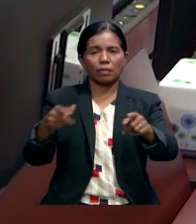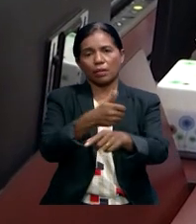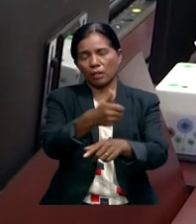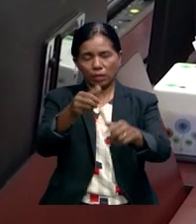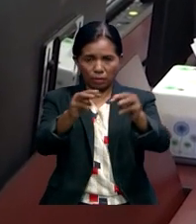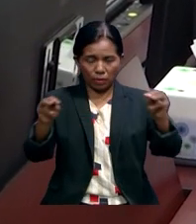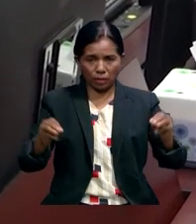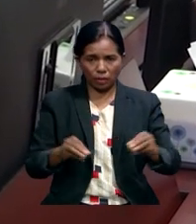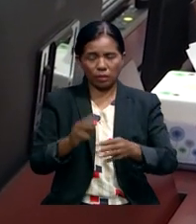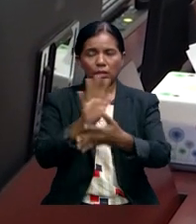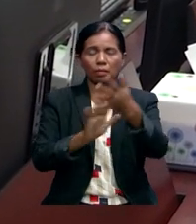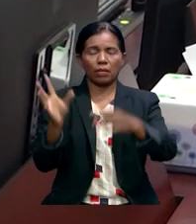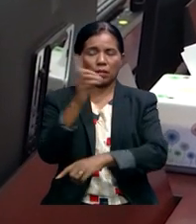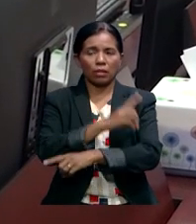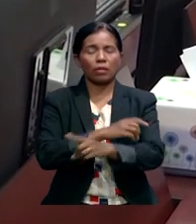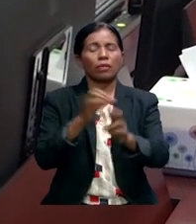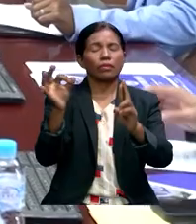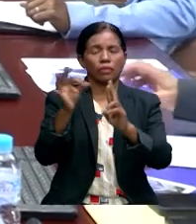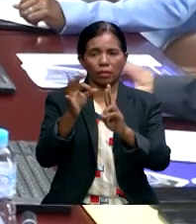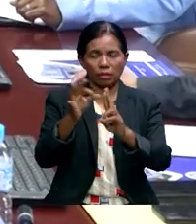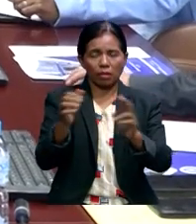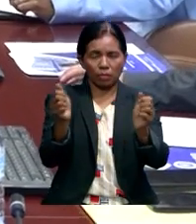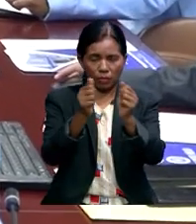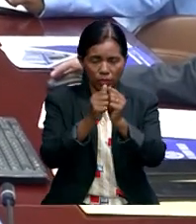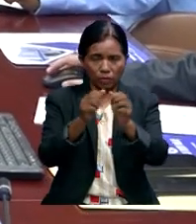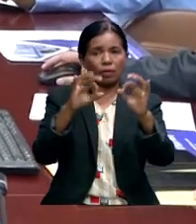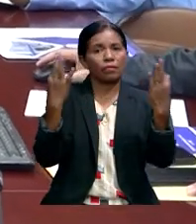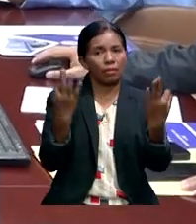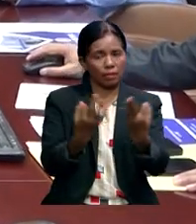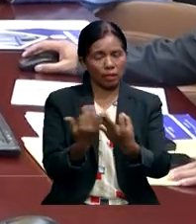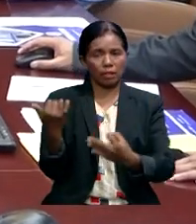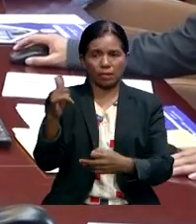municipio, o de celebra lorong finado, hamutu ko família sira. Romualdo Neves, Agustinho da Costa, GMN.